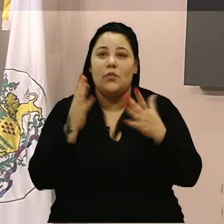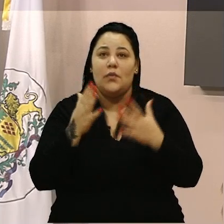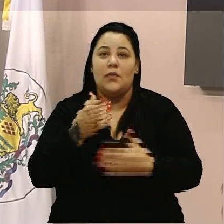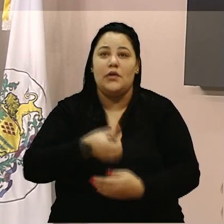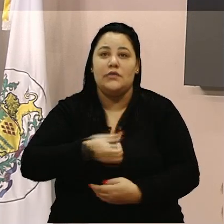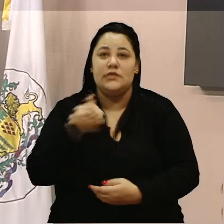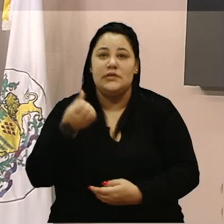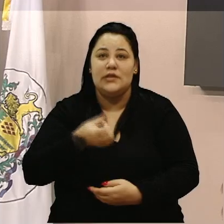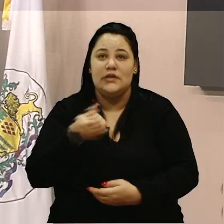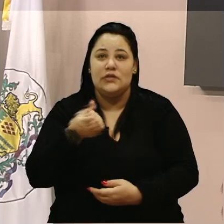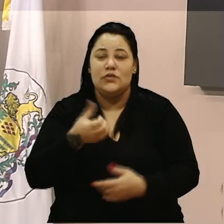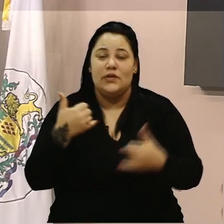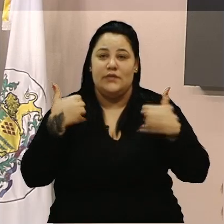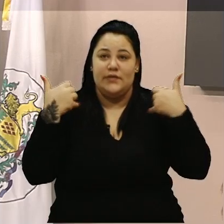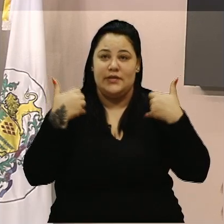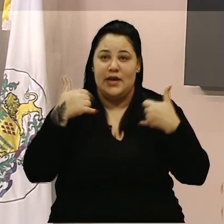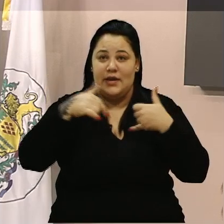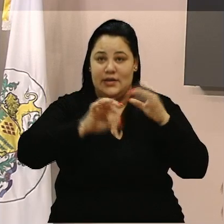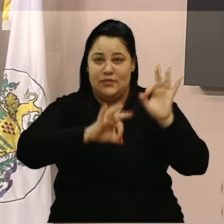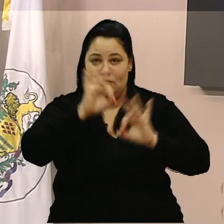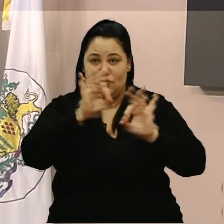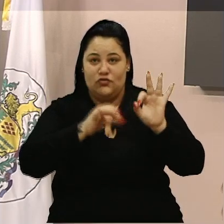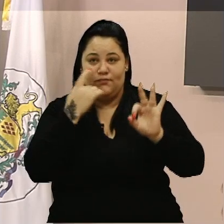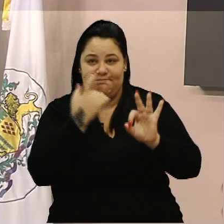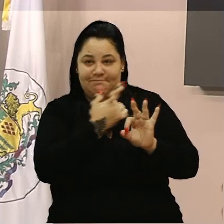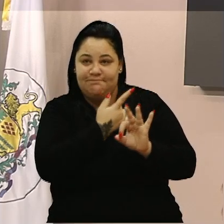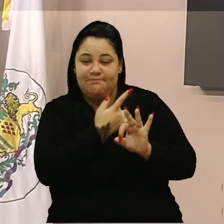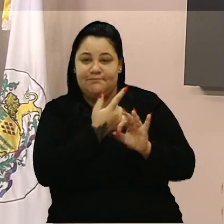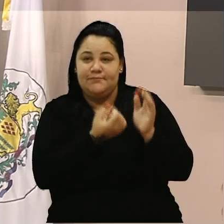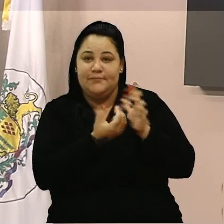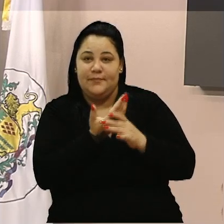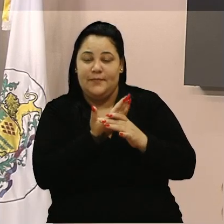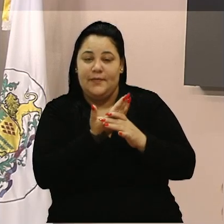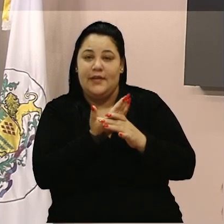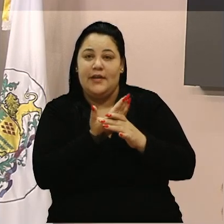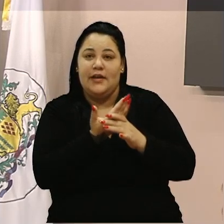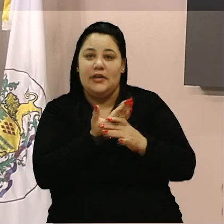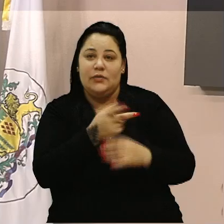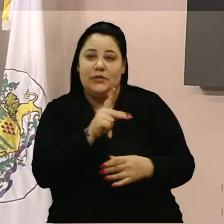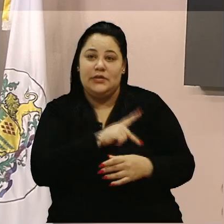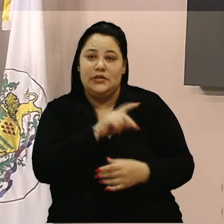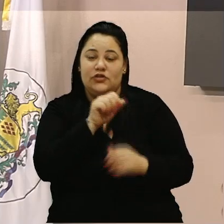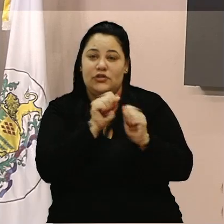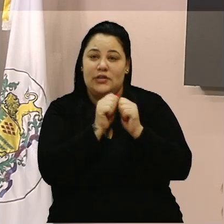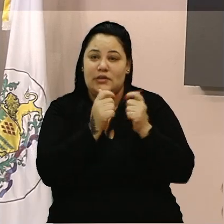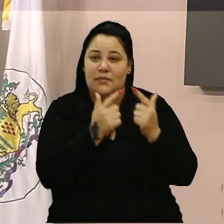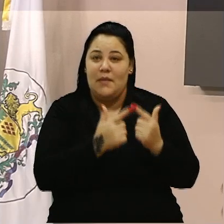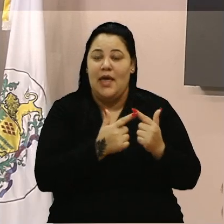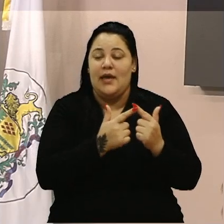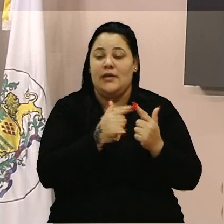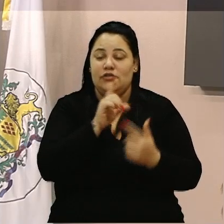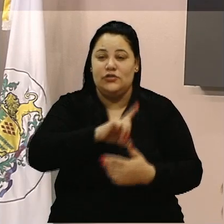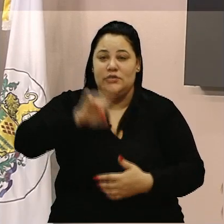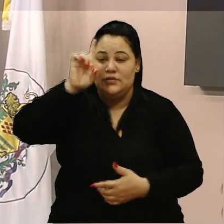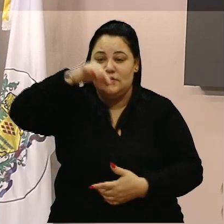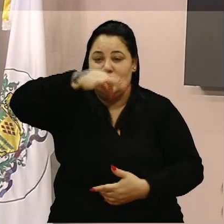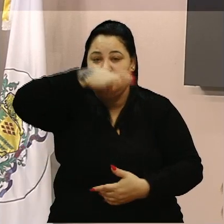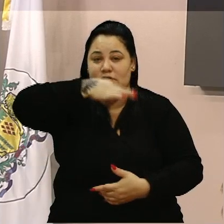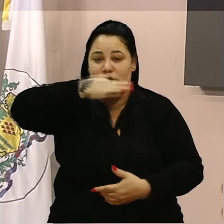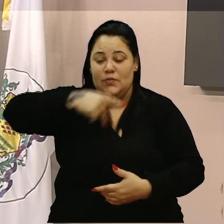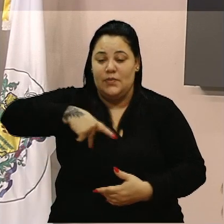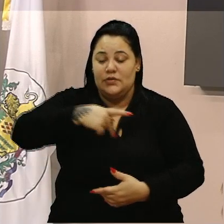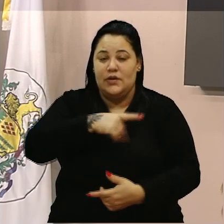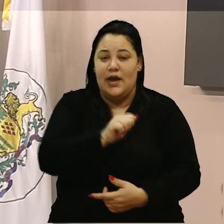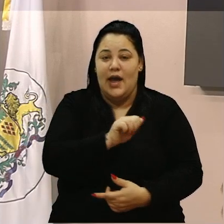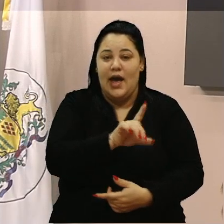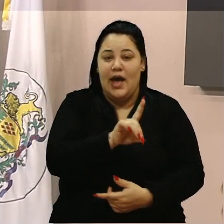aniversário, e esse projeto nasceu no coração do então presidente da Assembleia de Deus em Caxias do Sul, pastor Adalberto